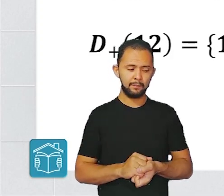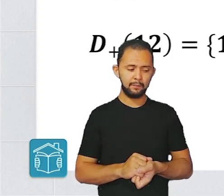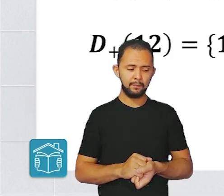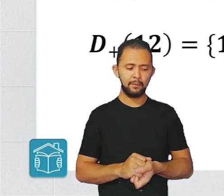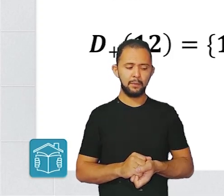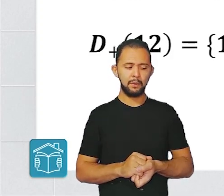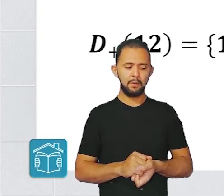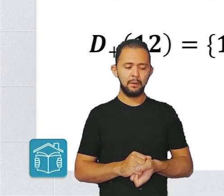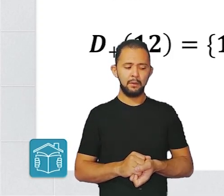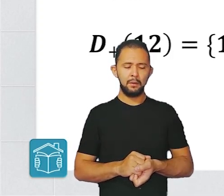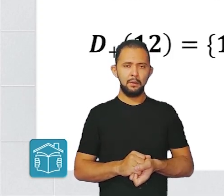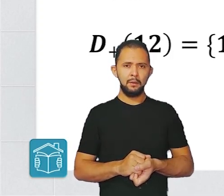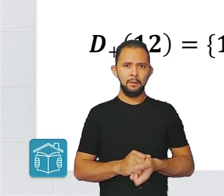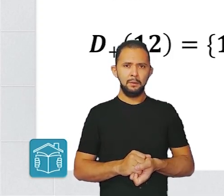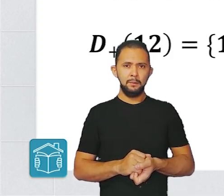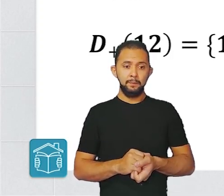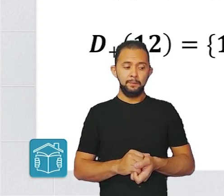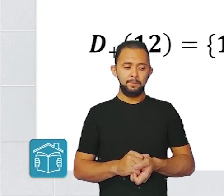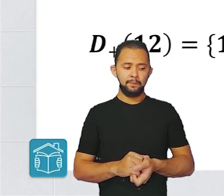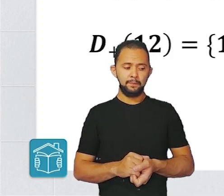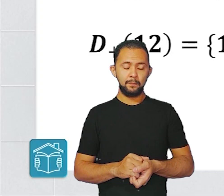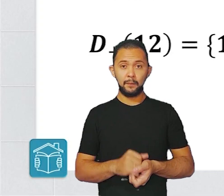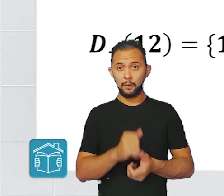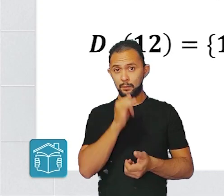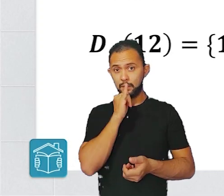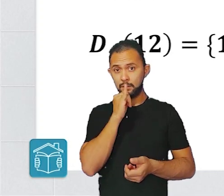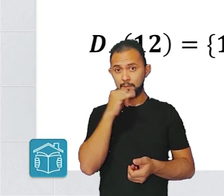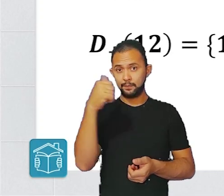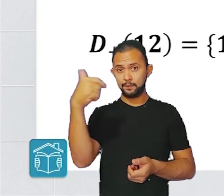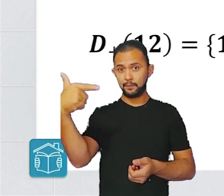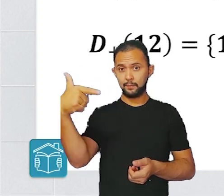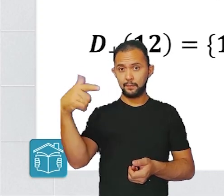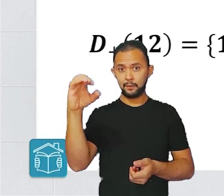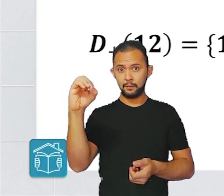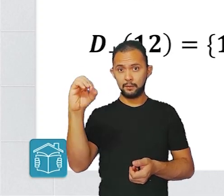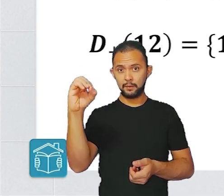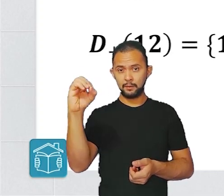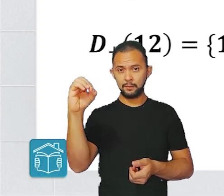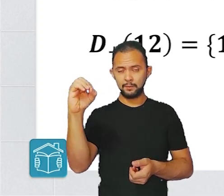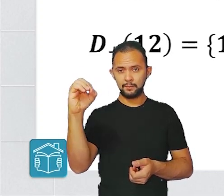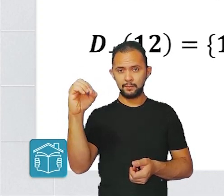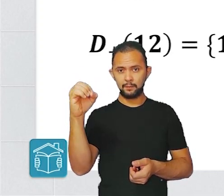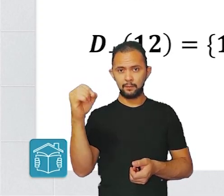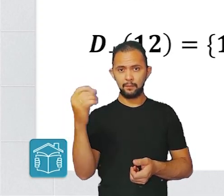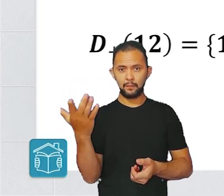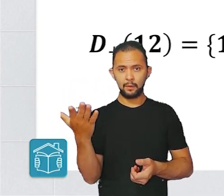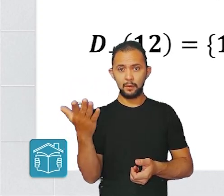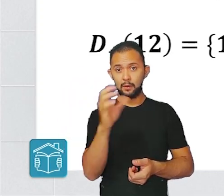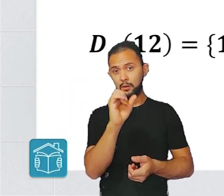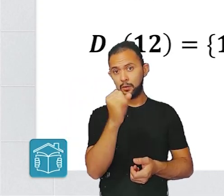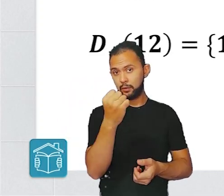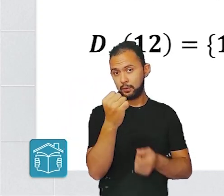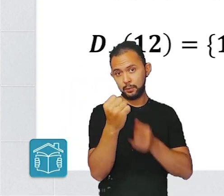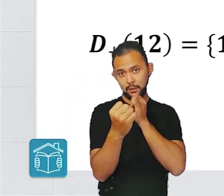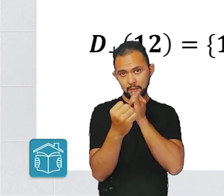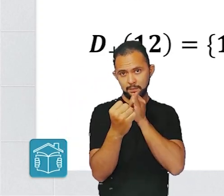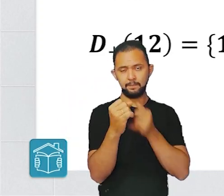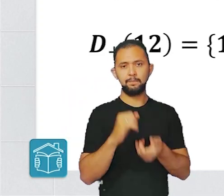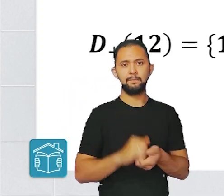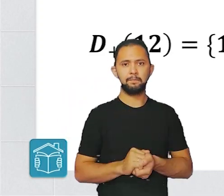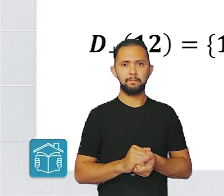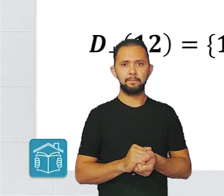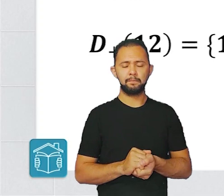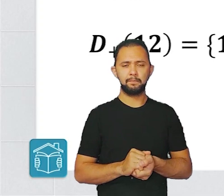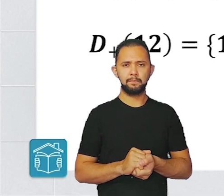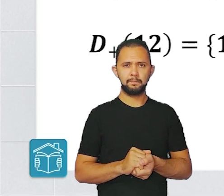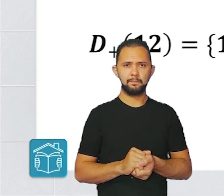Ó, vou escrever aqui ó, o 20 e o número 8, por exemplo,